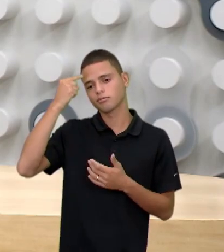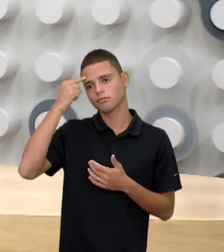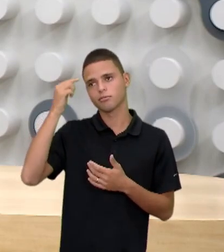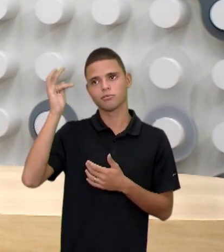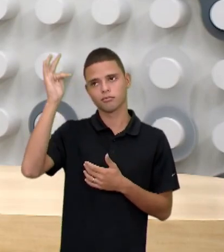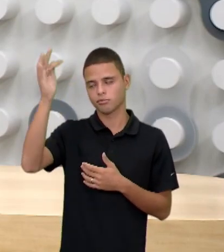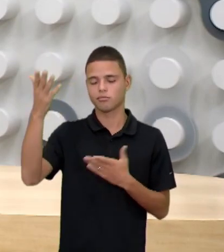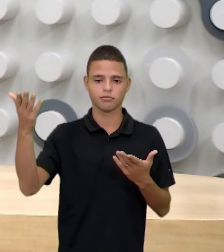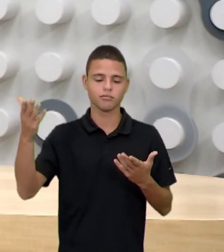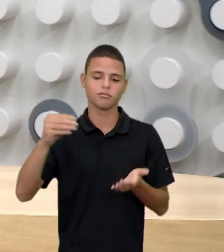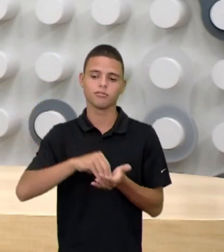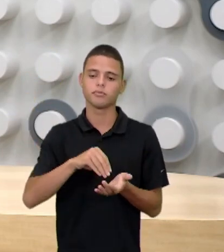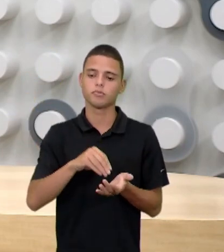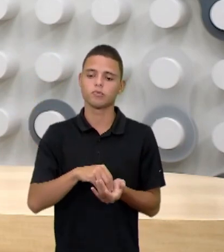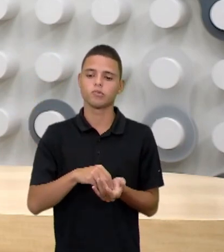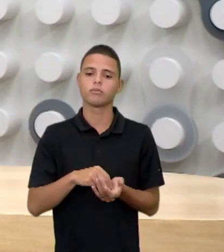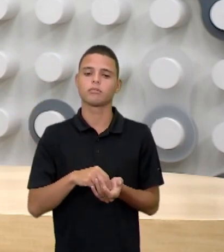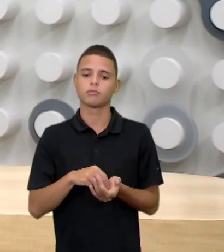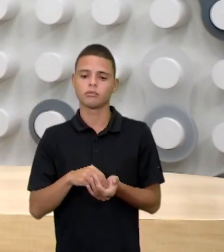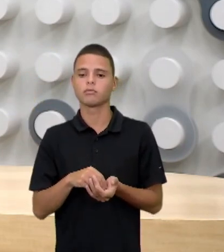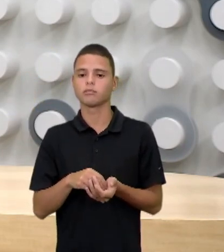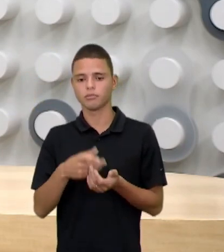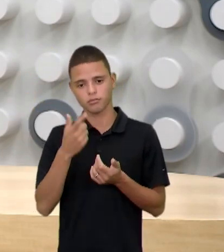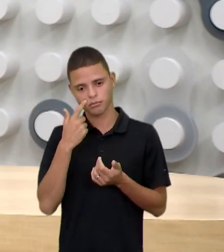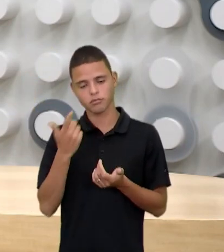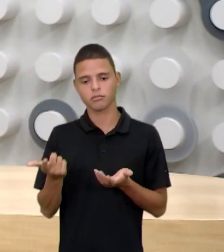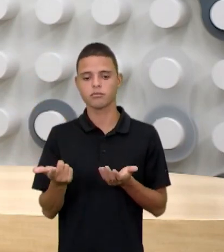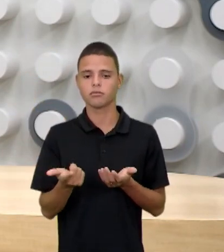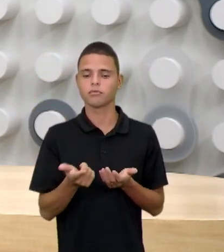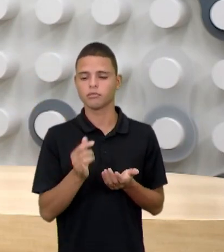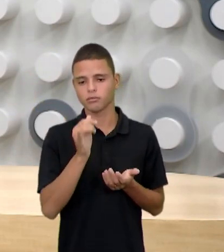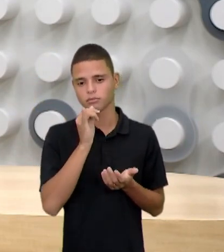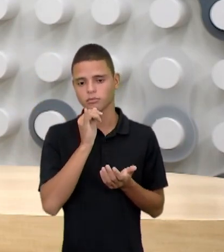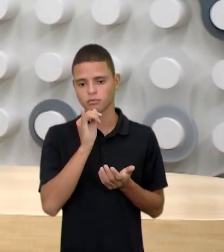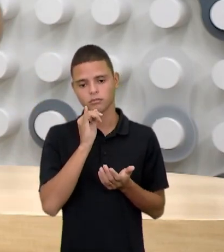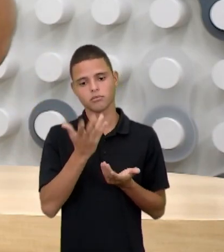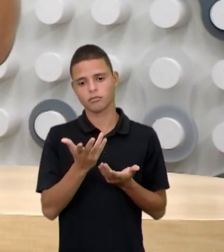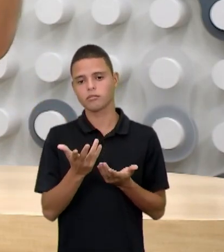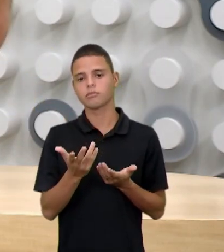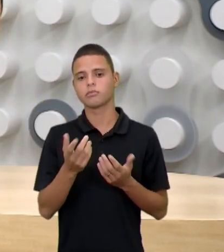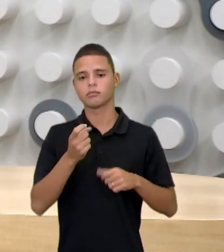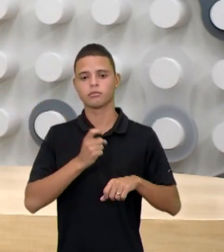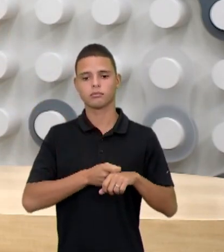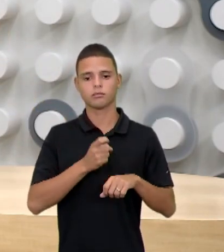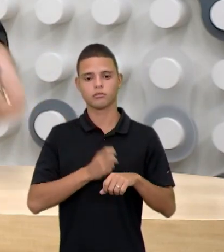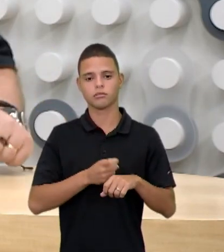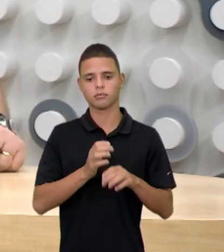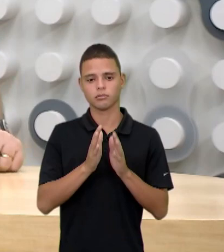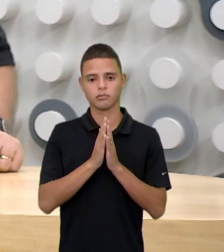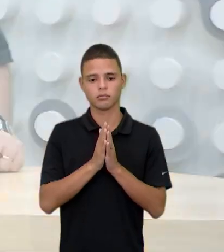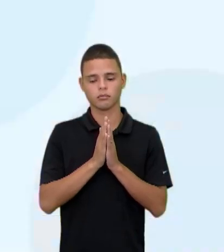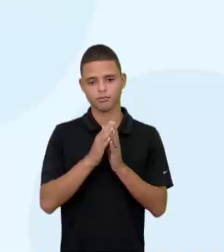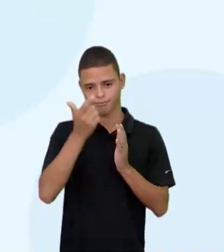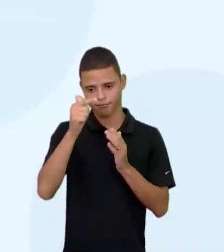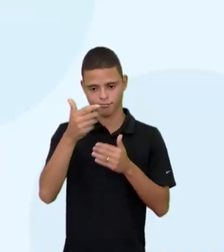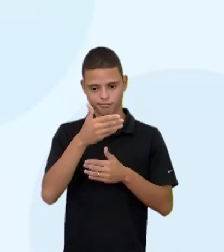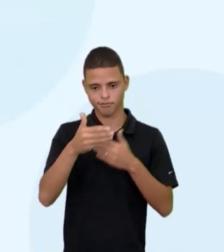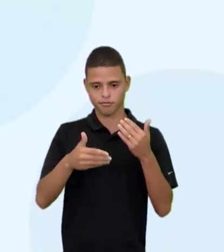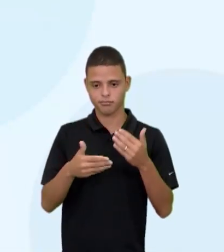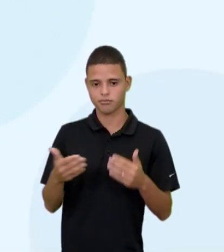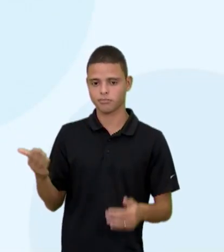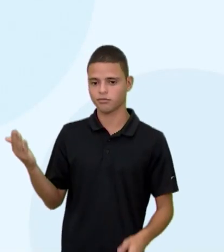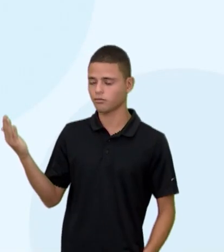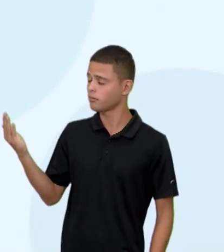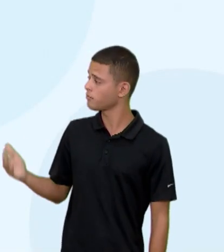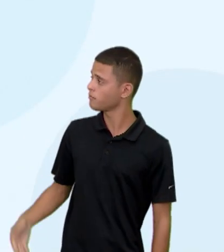futuro. E cada vez mais a gente está aqui. Então tá um exemplo. Então esse plástico aglomerado, Jojo, pode colocar de novo aí para a gente tá vendo, para botar